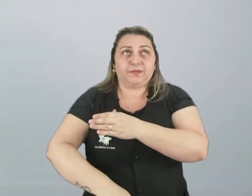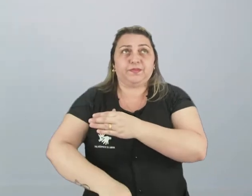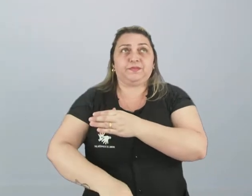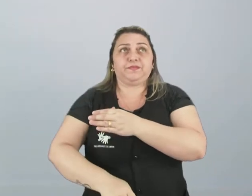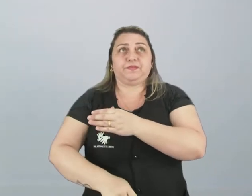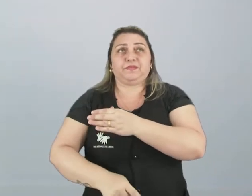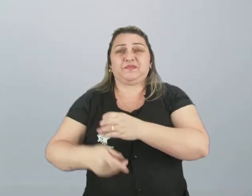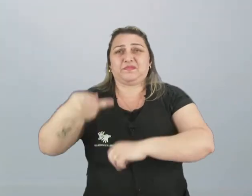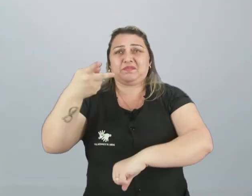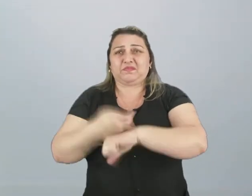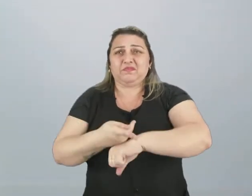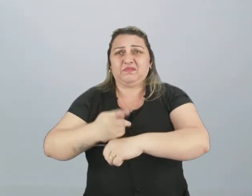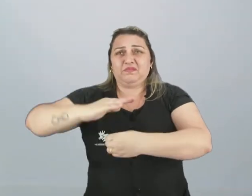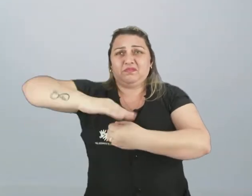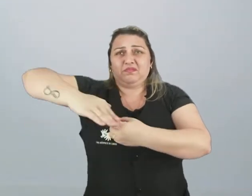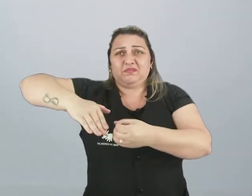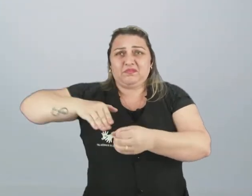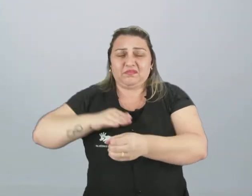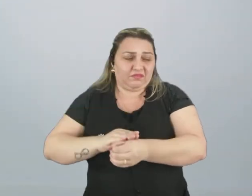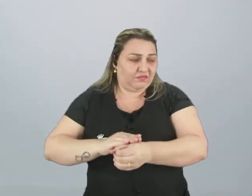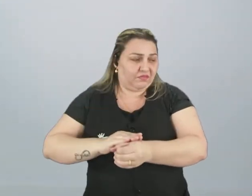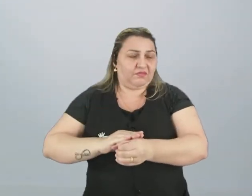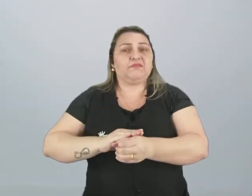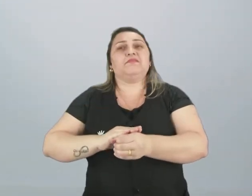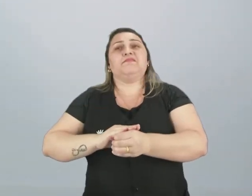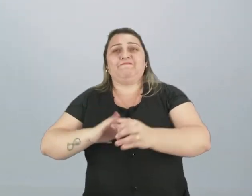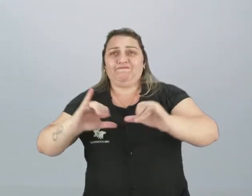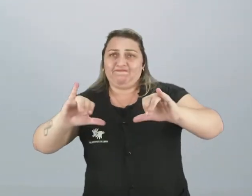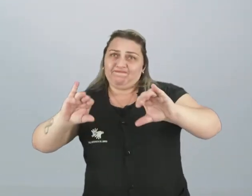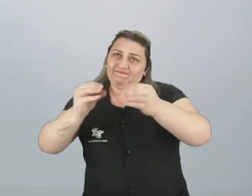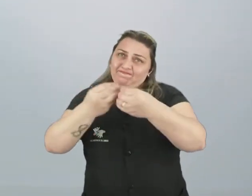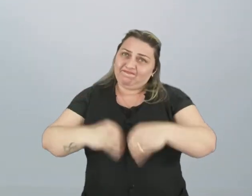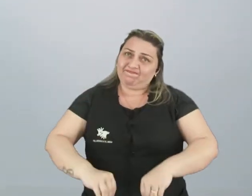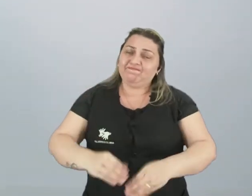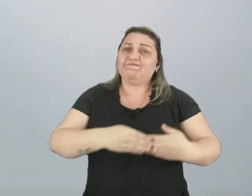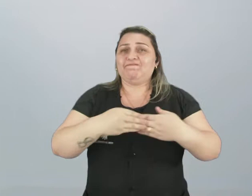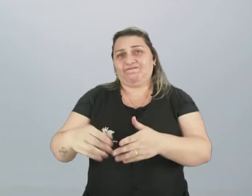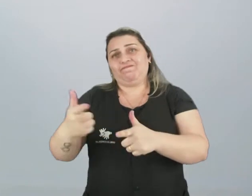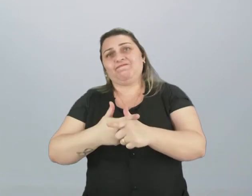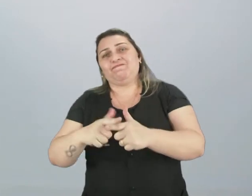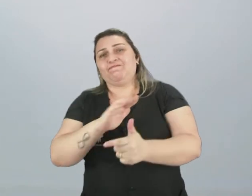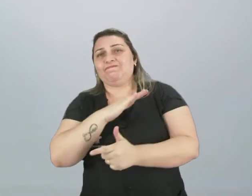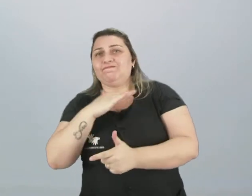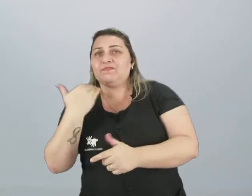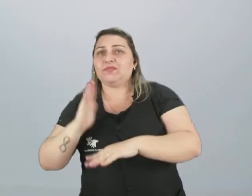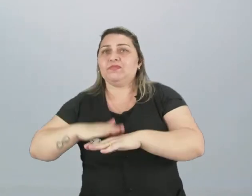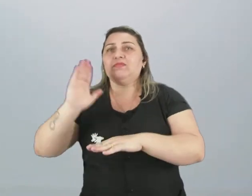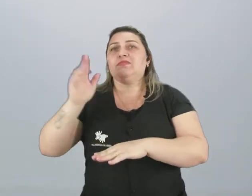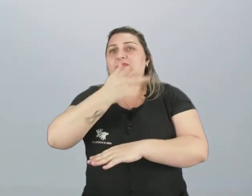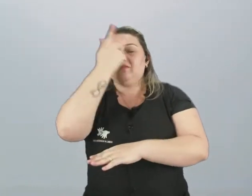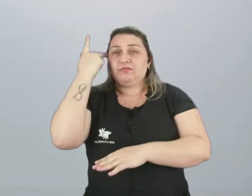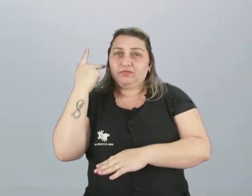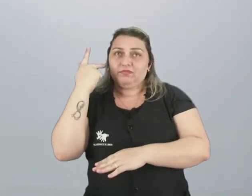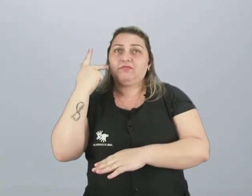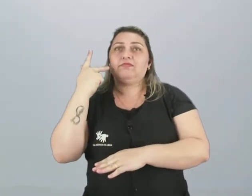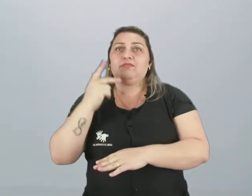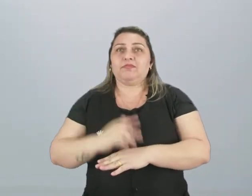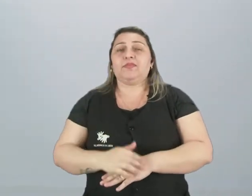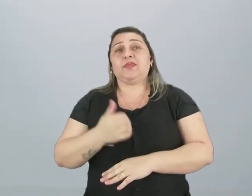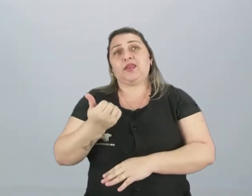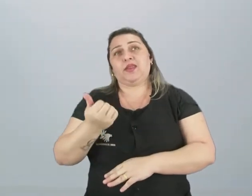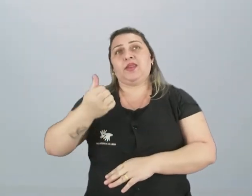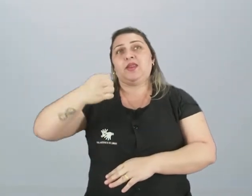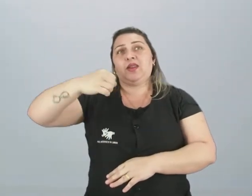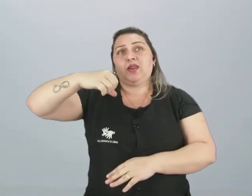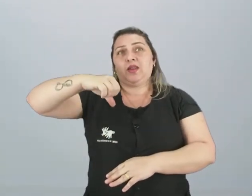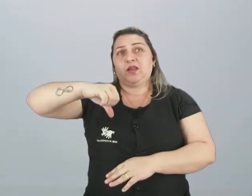colocavam pedras por cima. Então isso foi um fracasso e trouxe um sério problema que matou milhões de pessoas. De